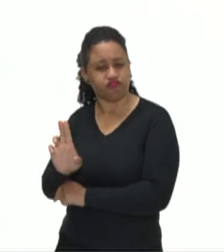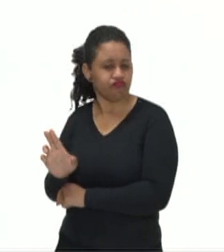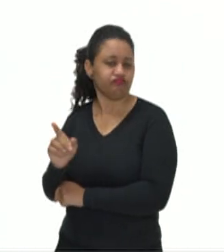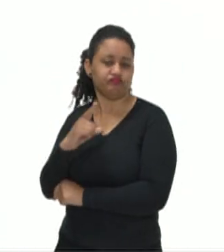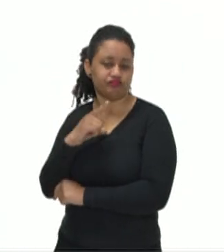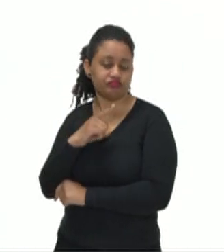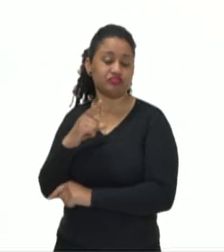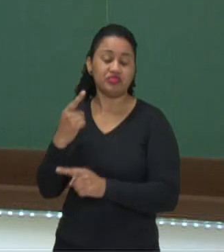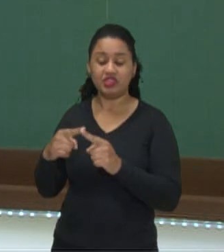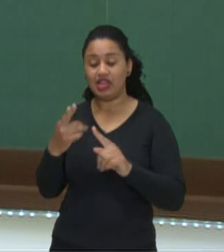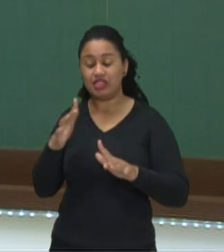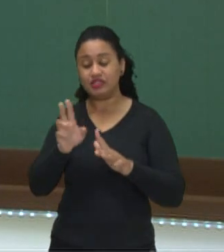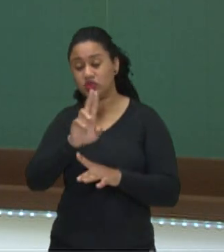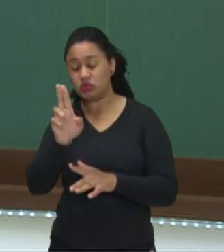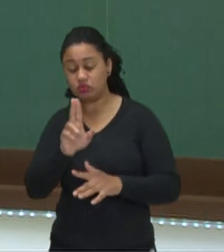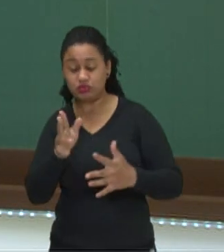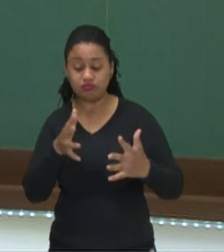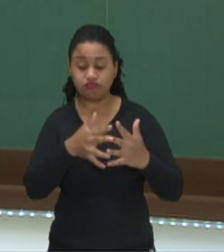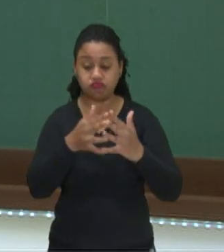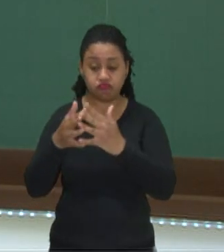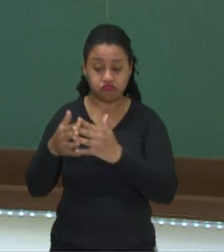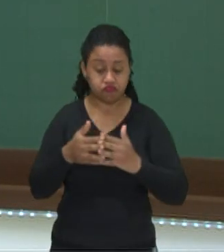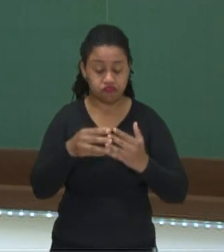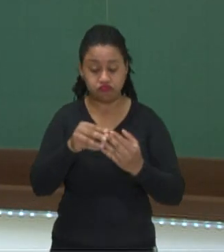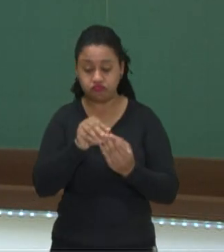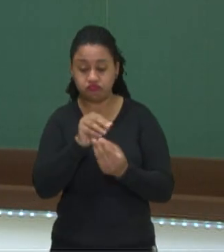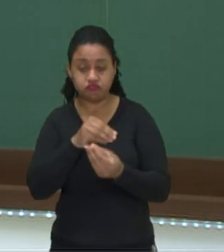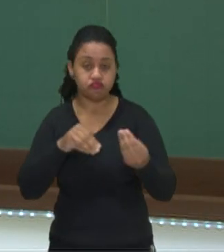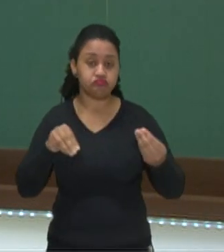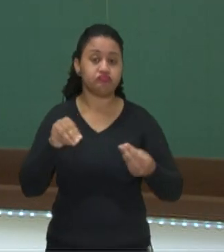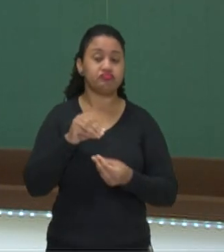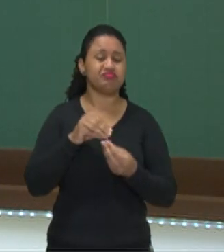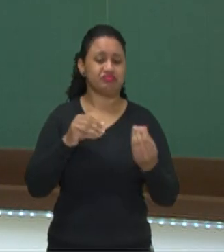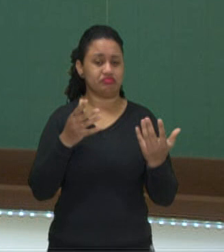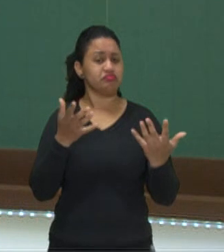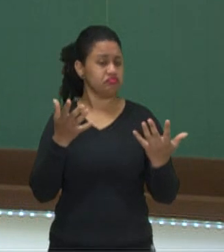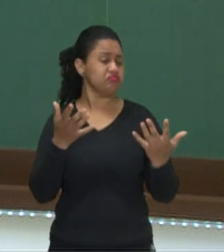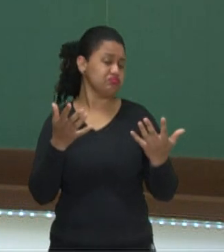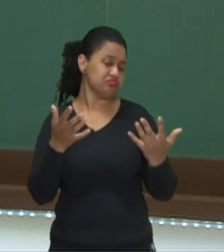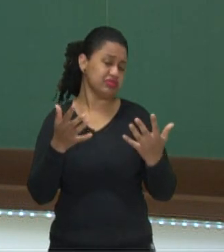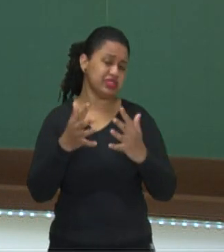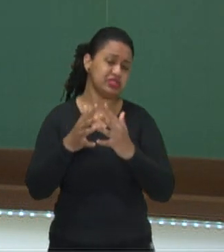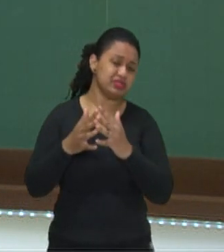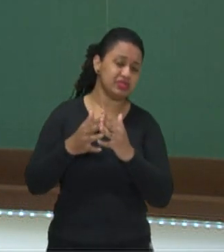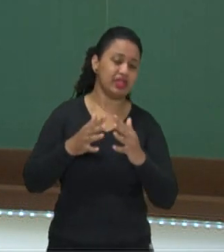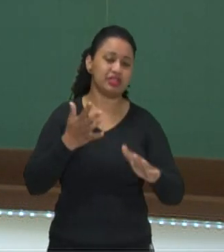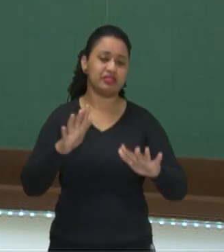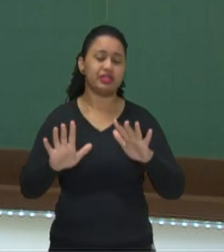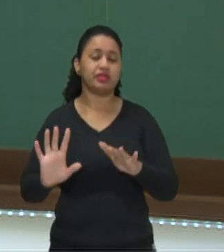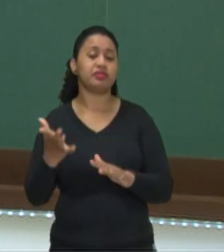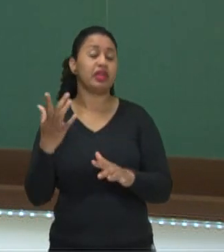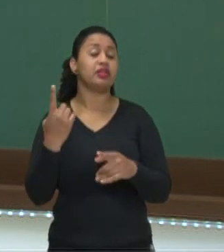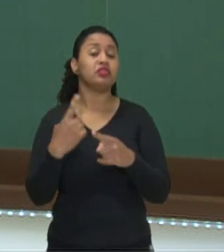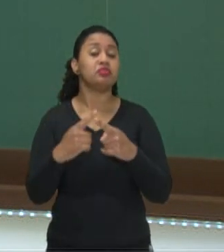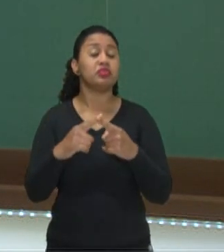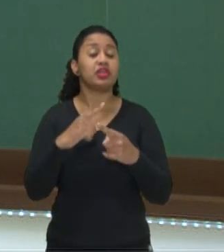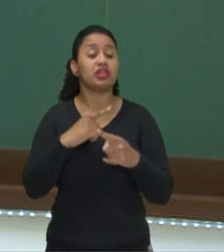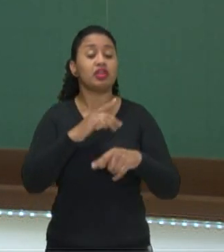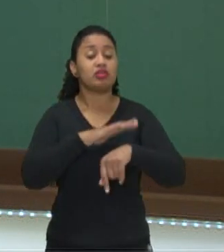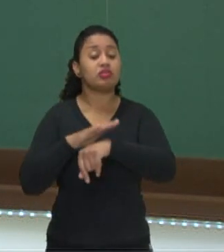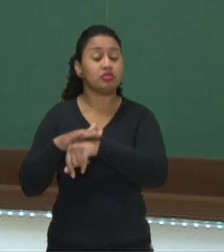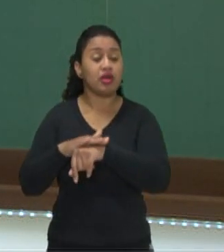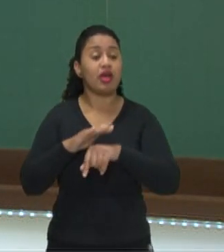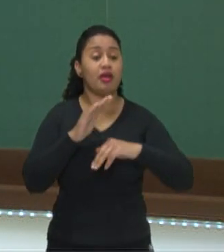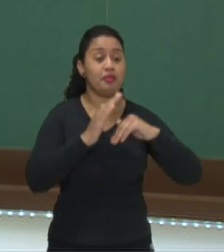Então, muitas vezes essas nomenclaturas elas se misturam, elas acabam sendo confundidas. Por que em algum momento